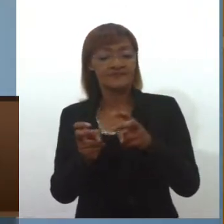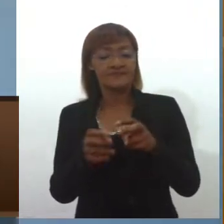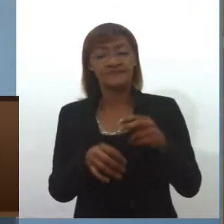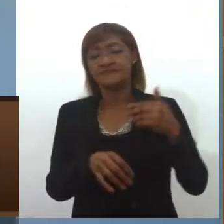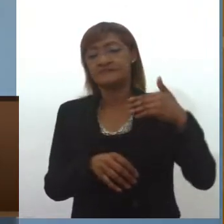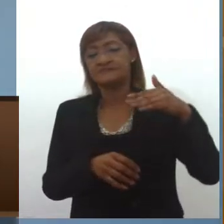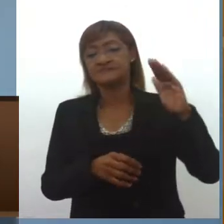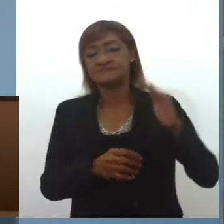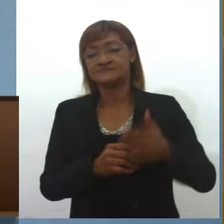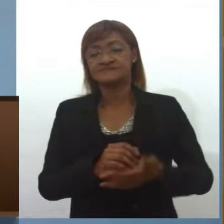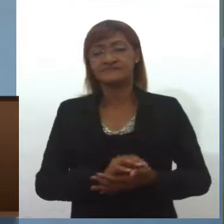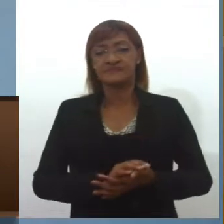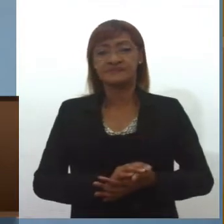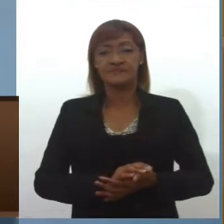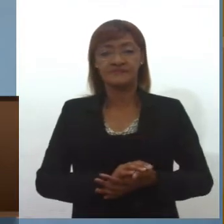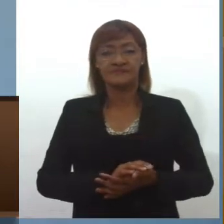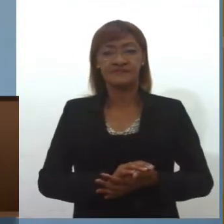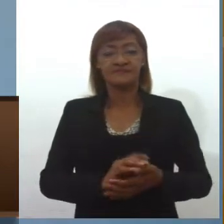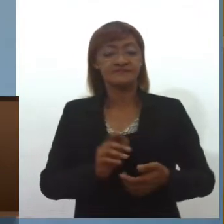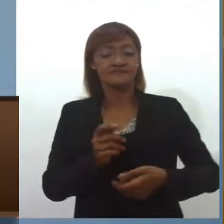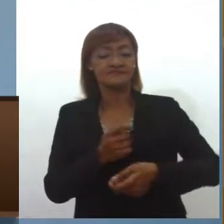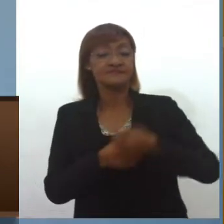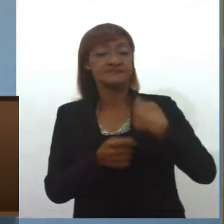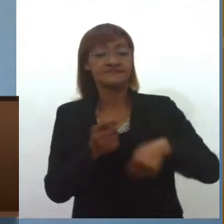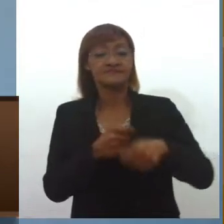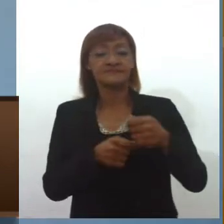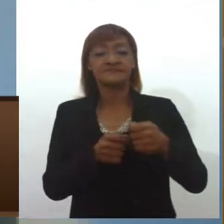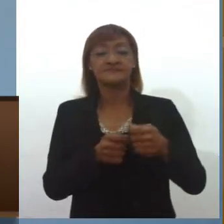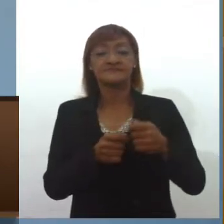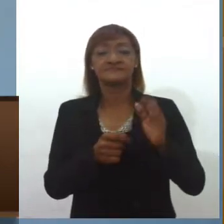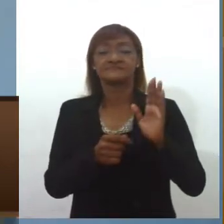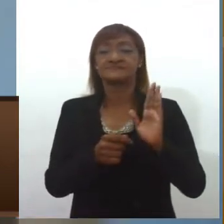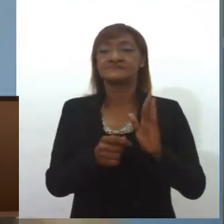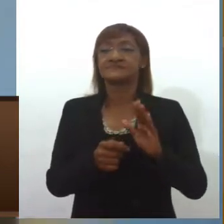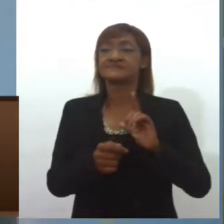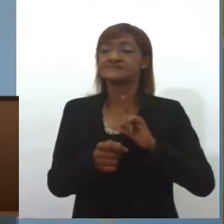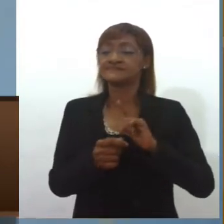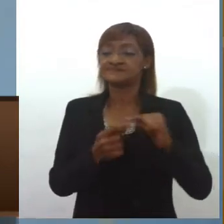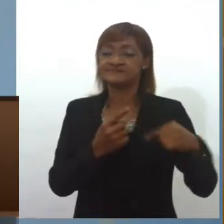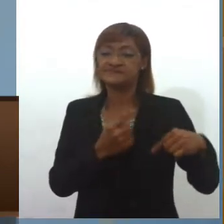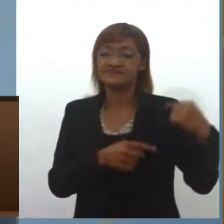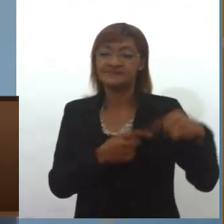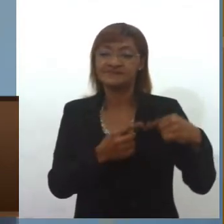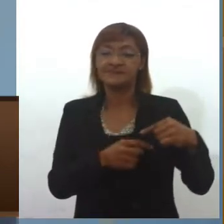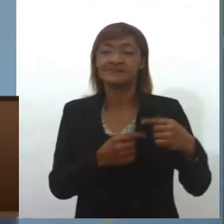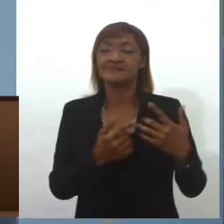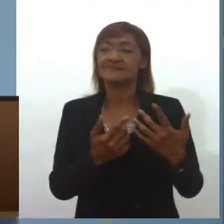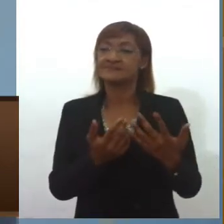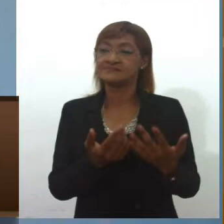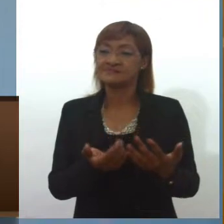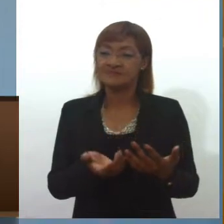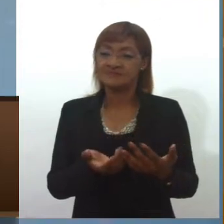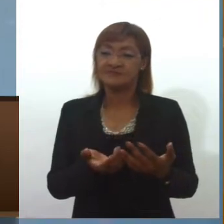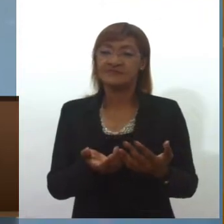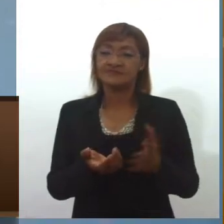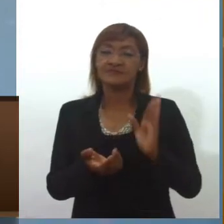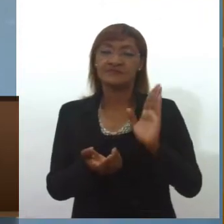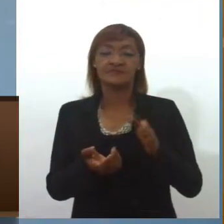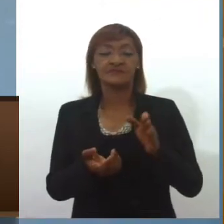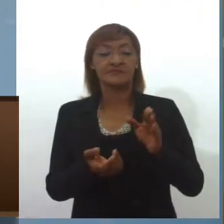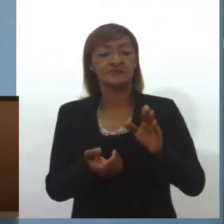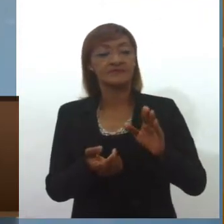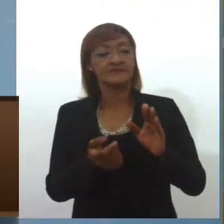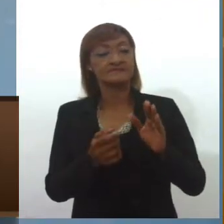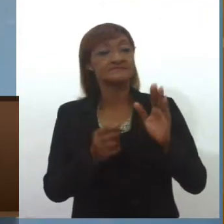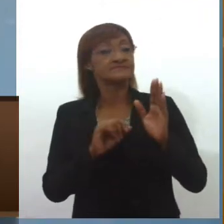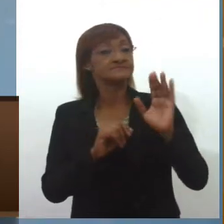grande debate na economia, quando nós temos muitos mais fatores envolvidos nessa inflação, que está formando essa